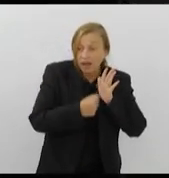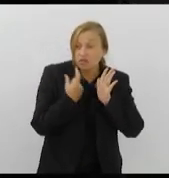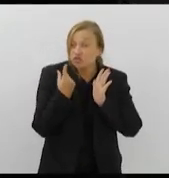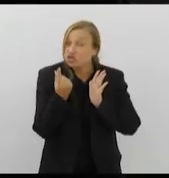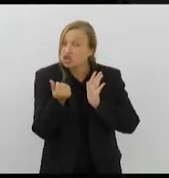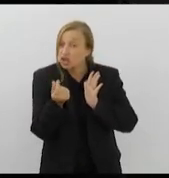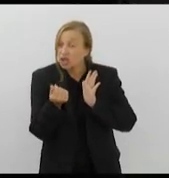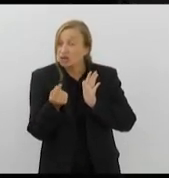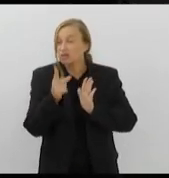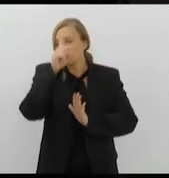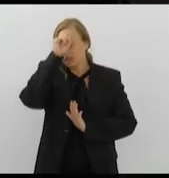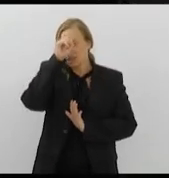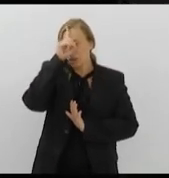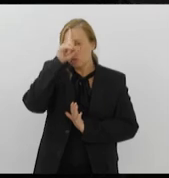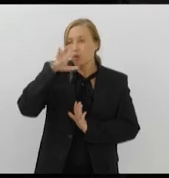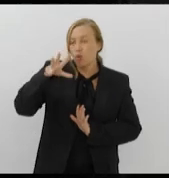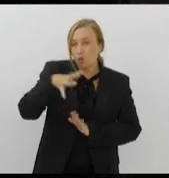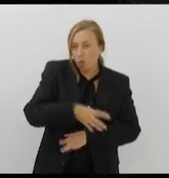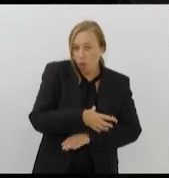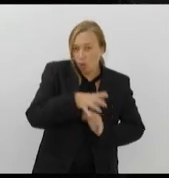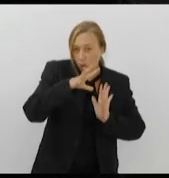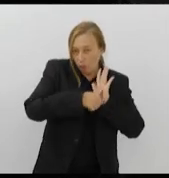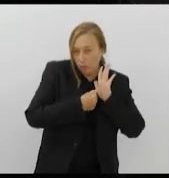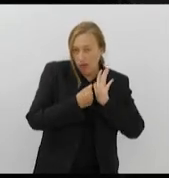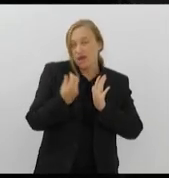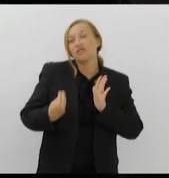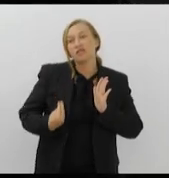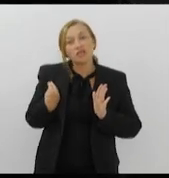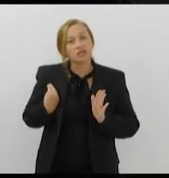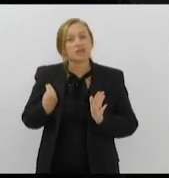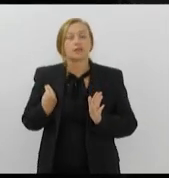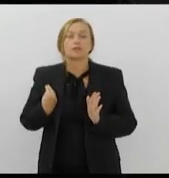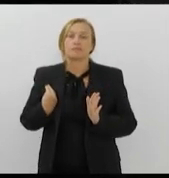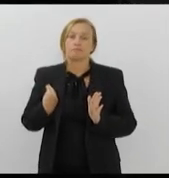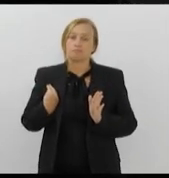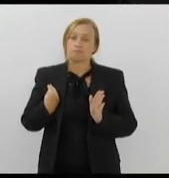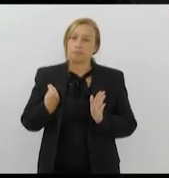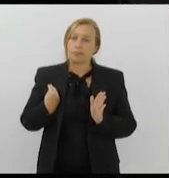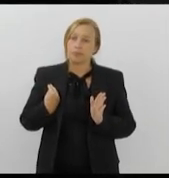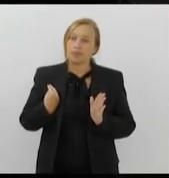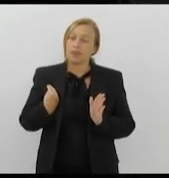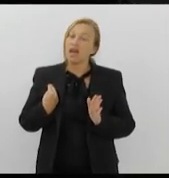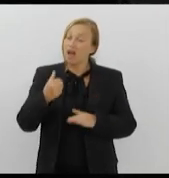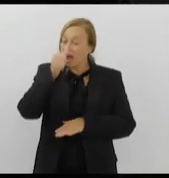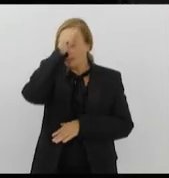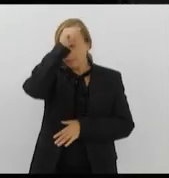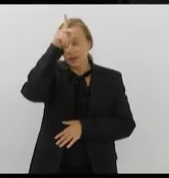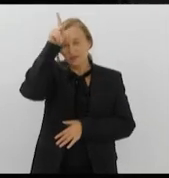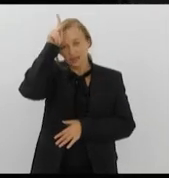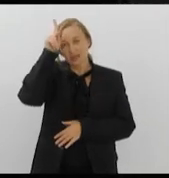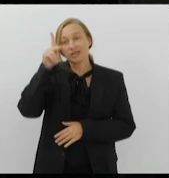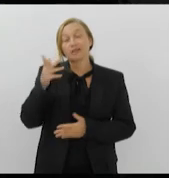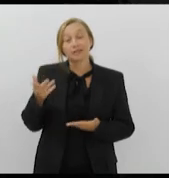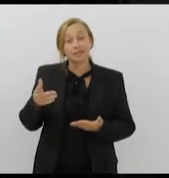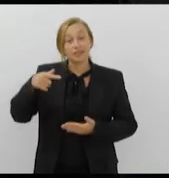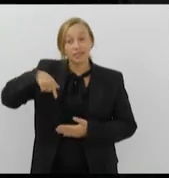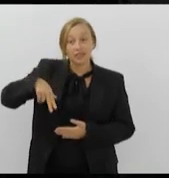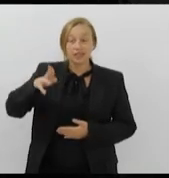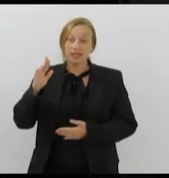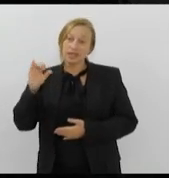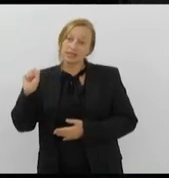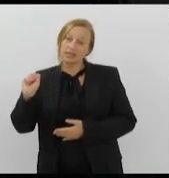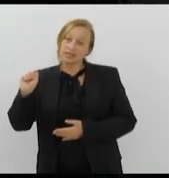da saúde, rouba vidas. E é isso que a prefeita de Quissamã